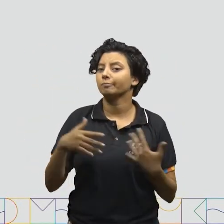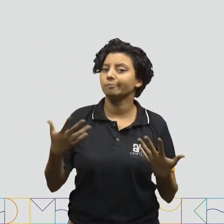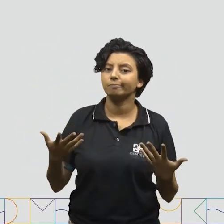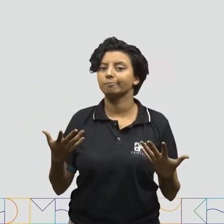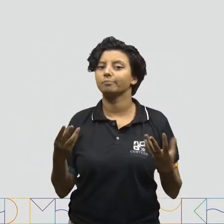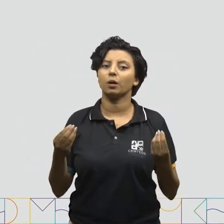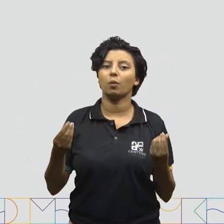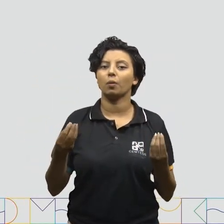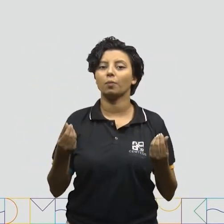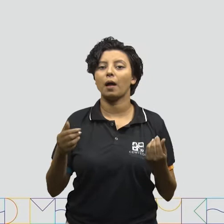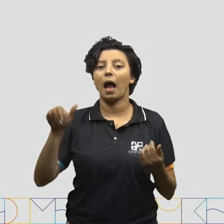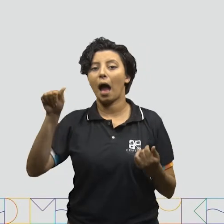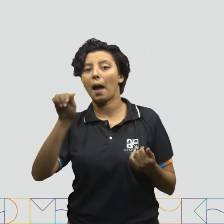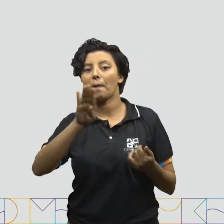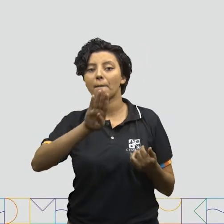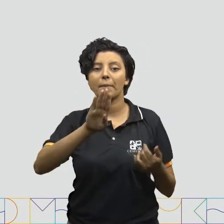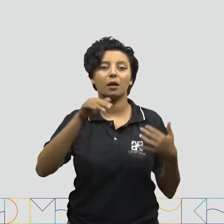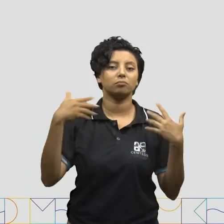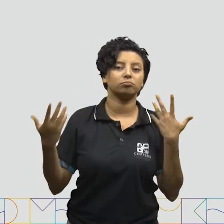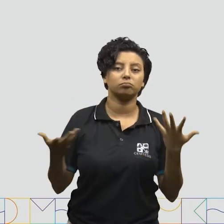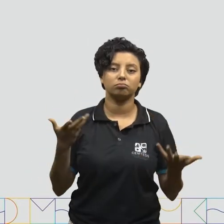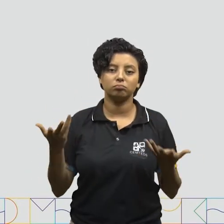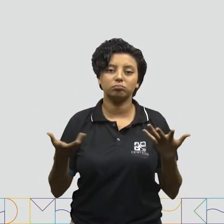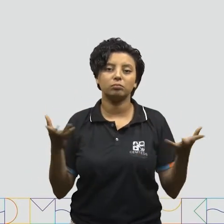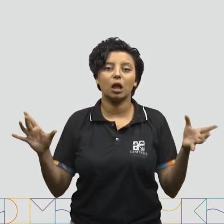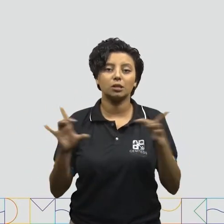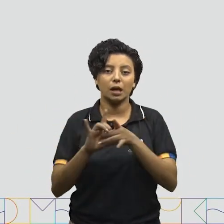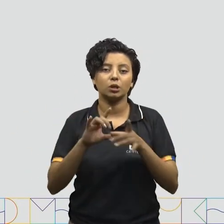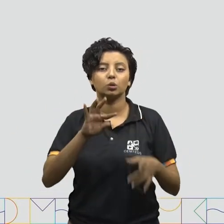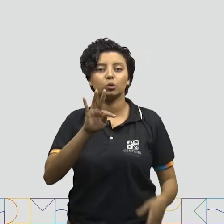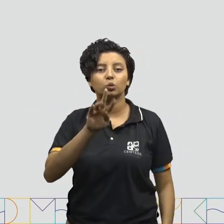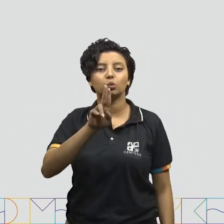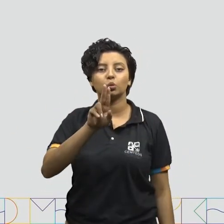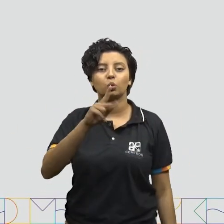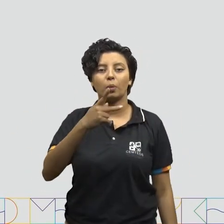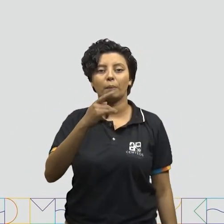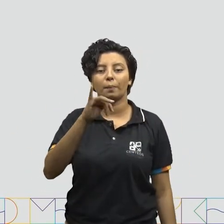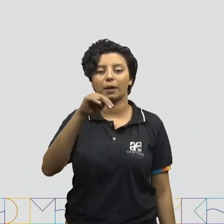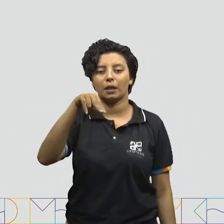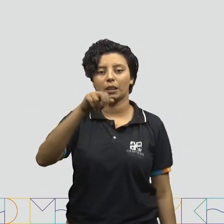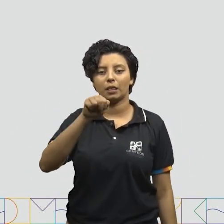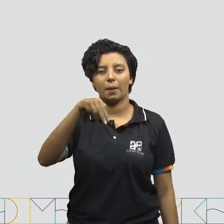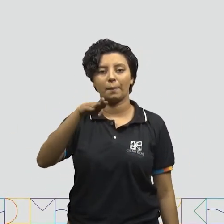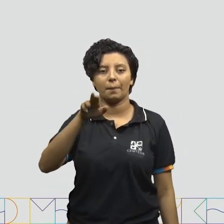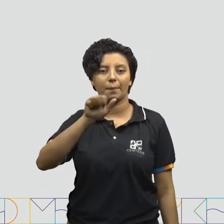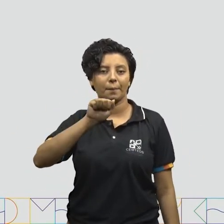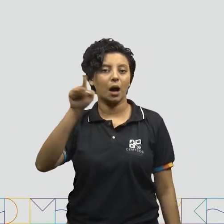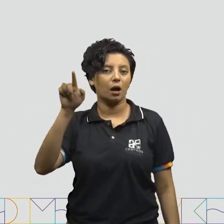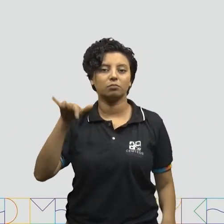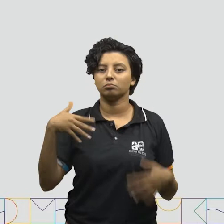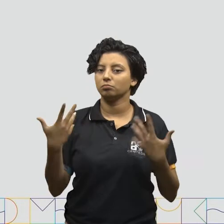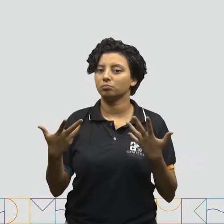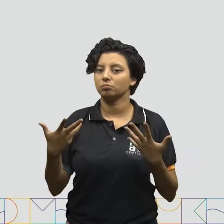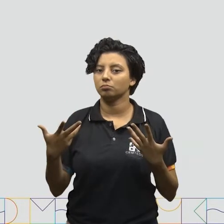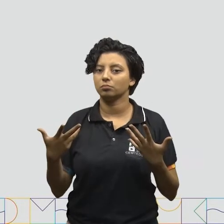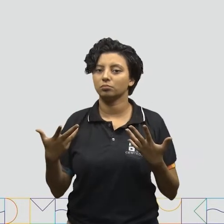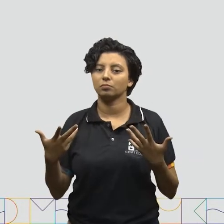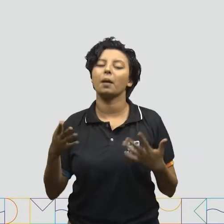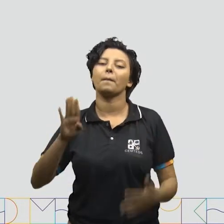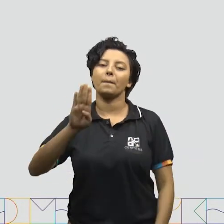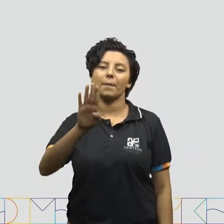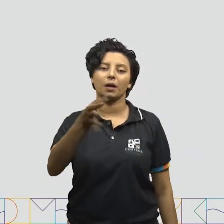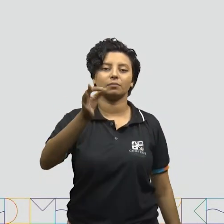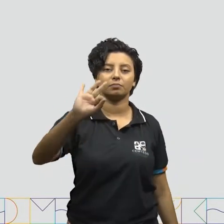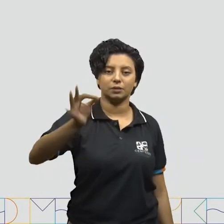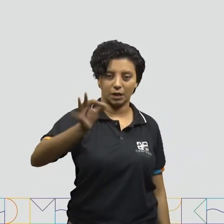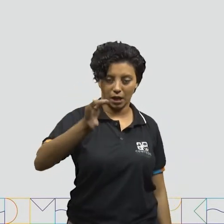tupinambás. Qual dessas divindades está relacionada aos tupinambás, que é o seu Deus criador? Letra correta é a